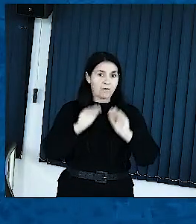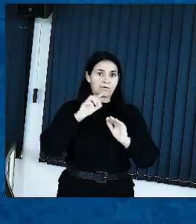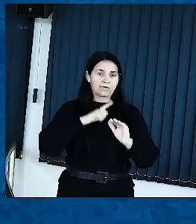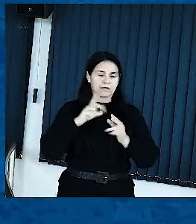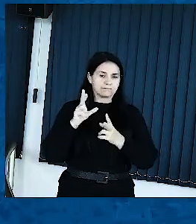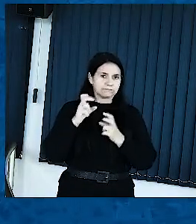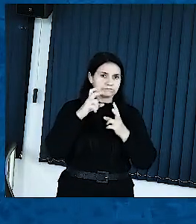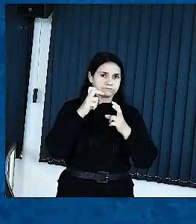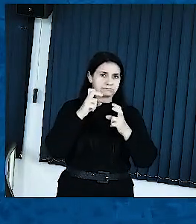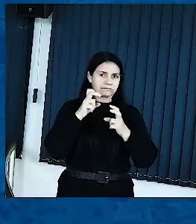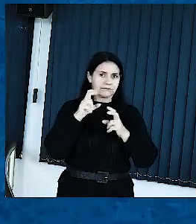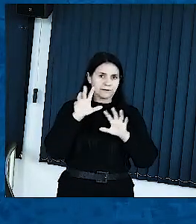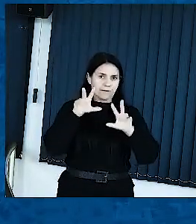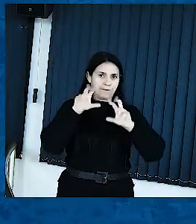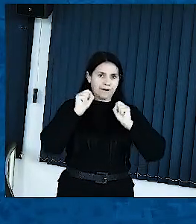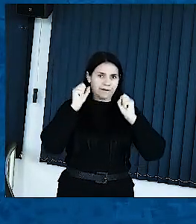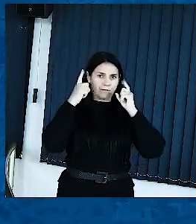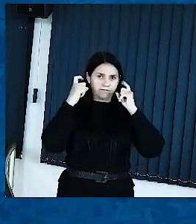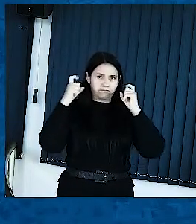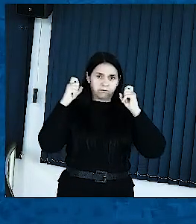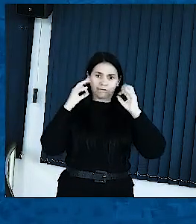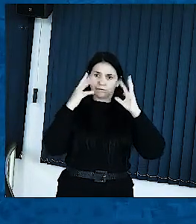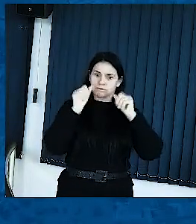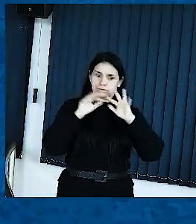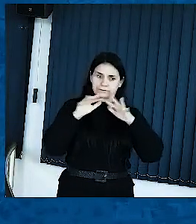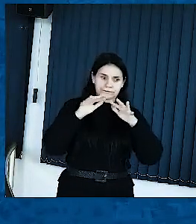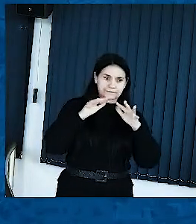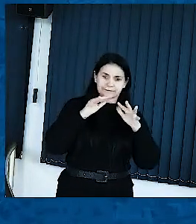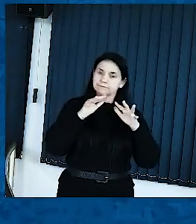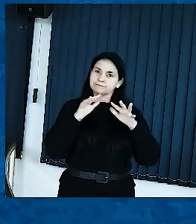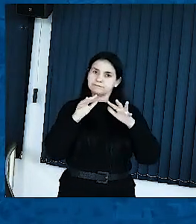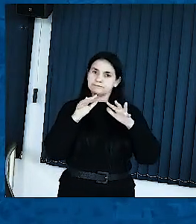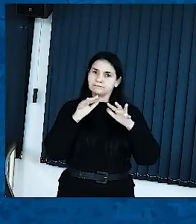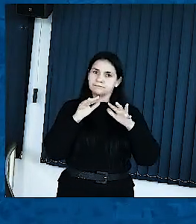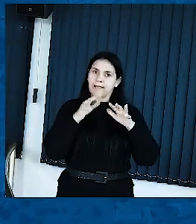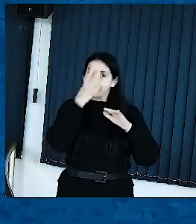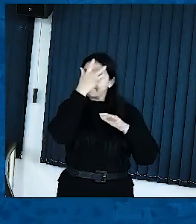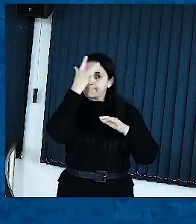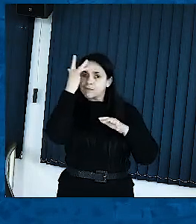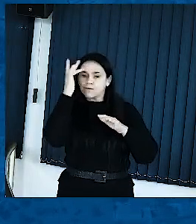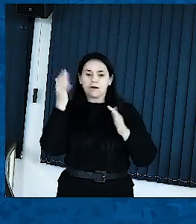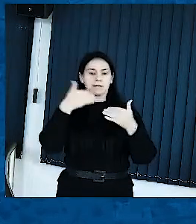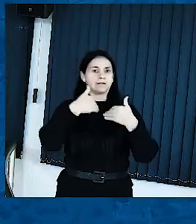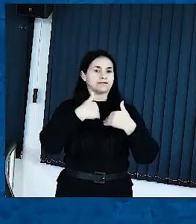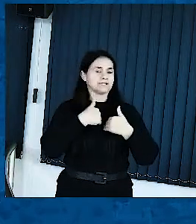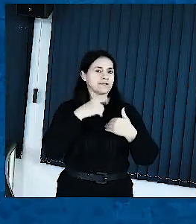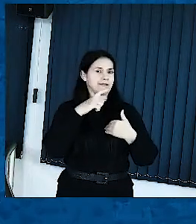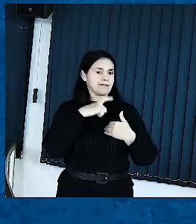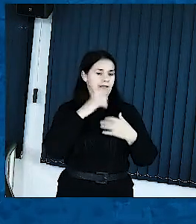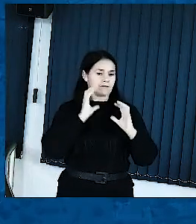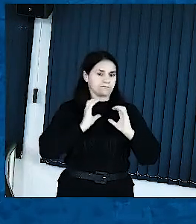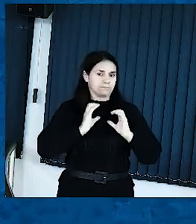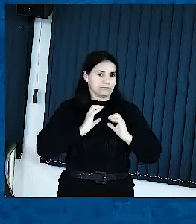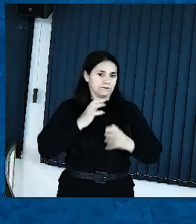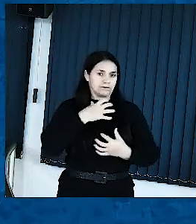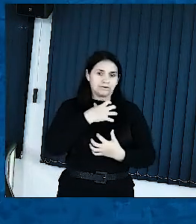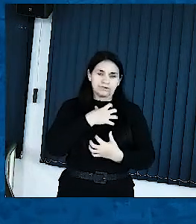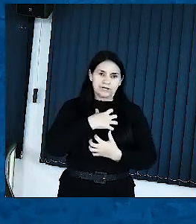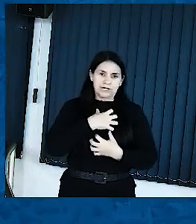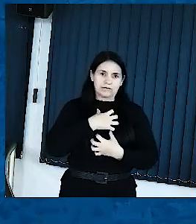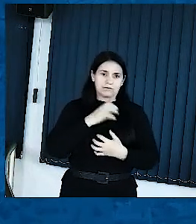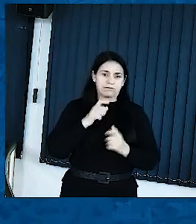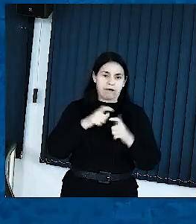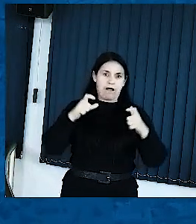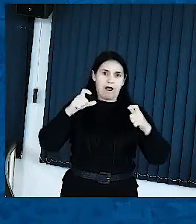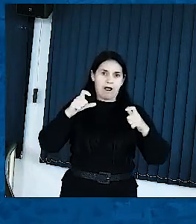hipersensibilidade sensorial. O autista, ele tem uma sensibilidade muitas vezes